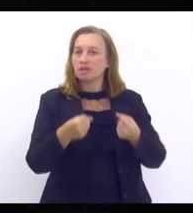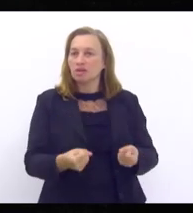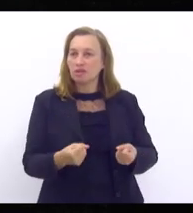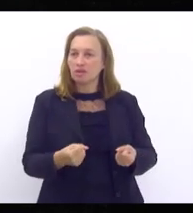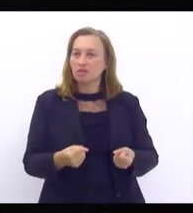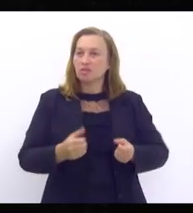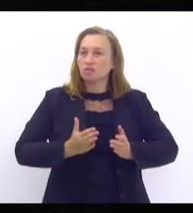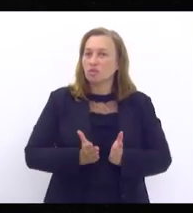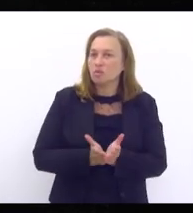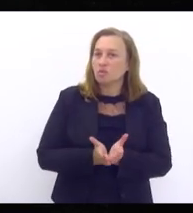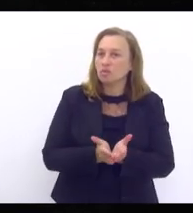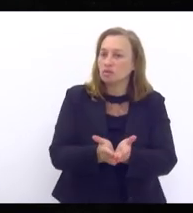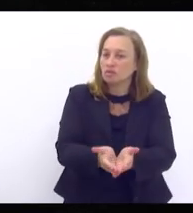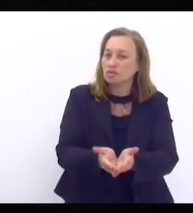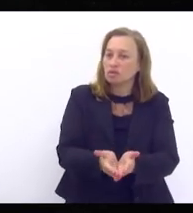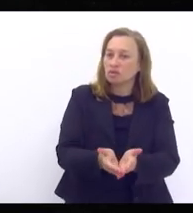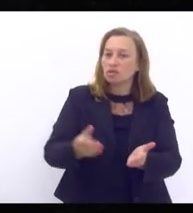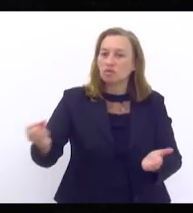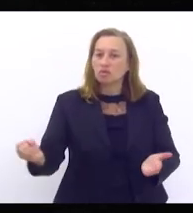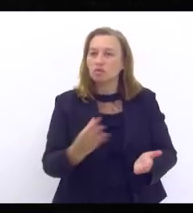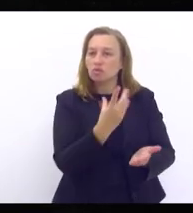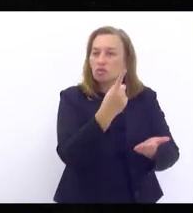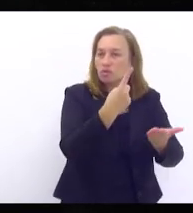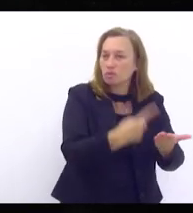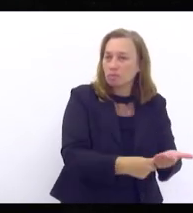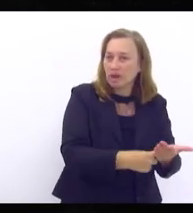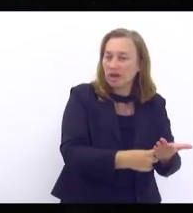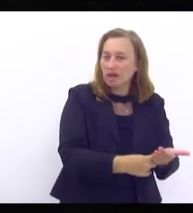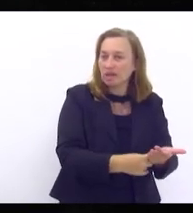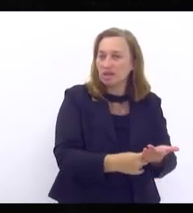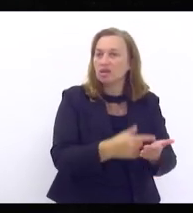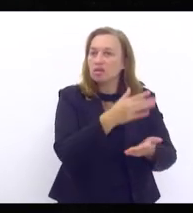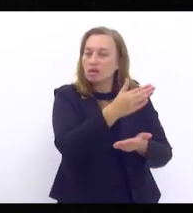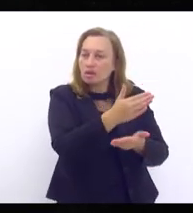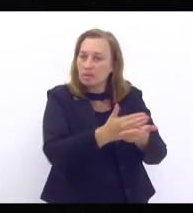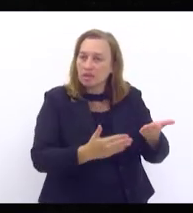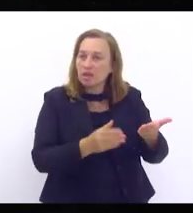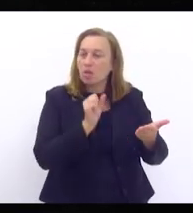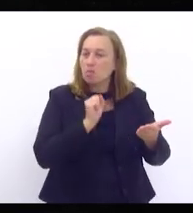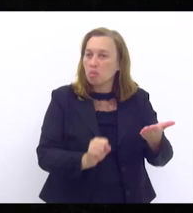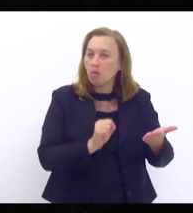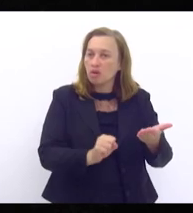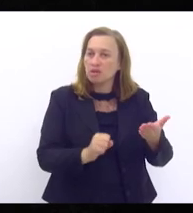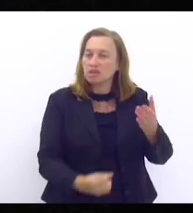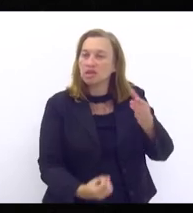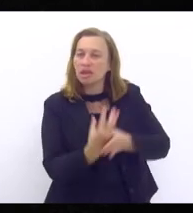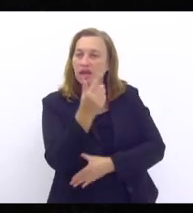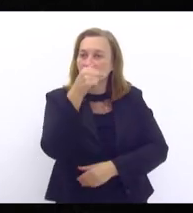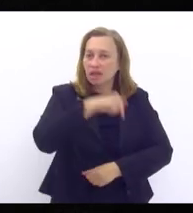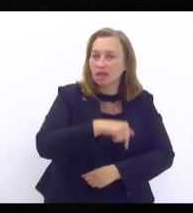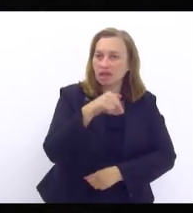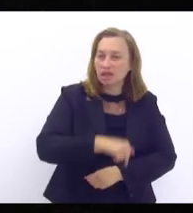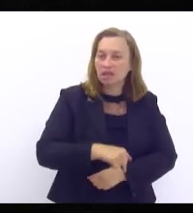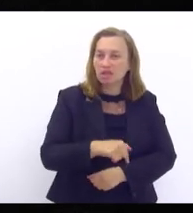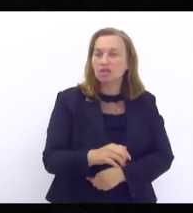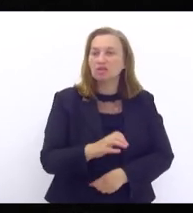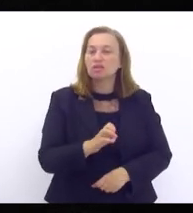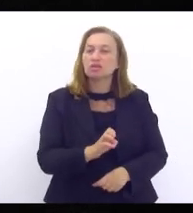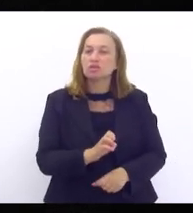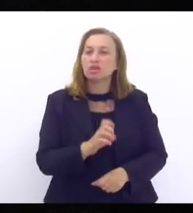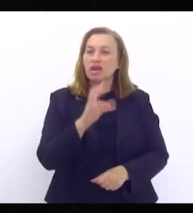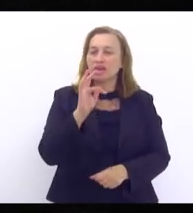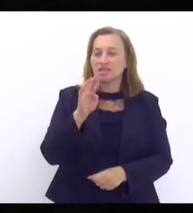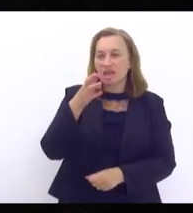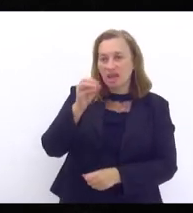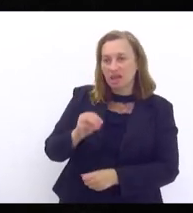os navios do novo PAC, uma parcela deles possa ser construídas aqui, nos nossos estaleiros,